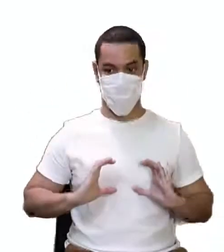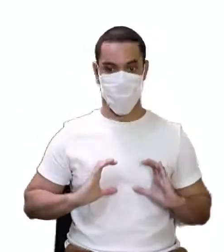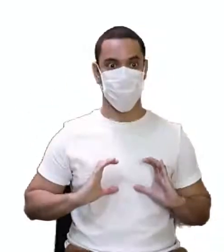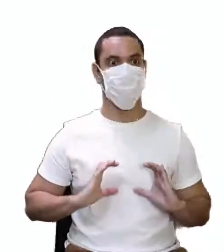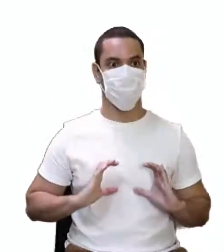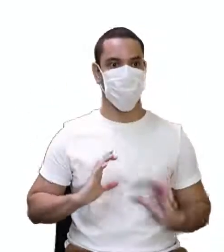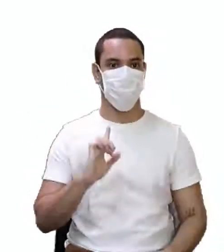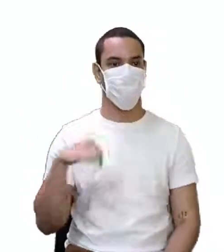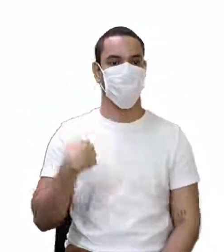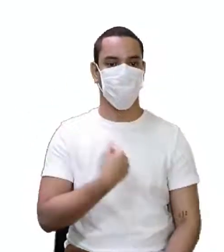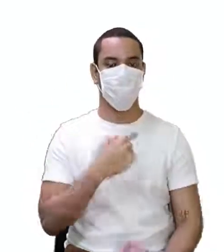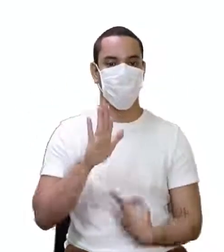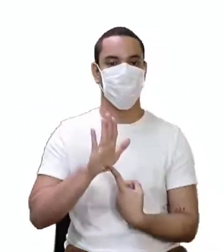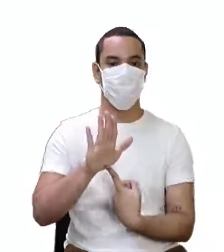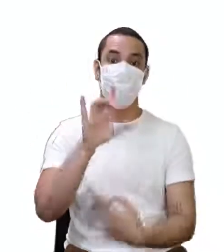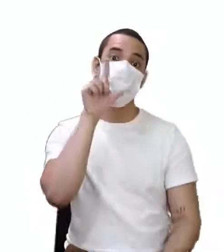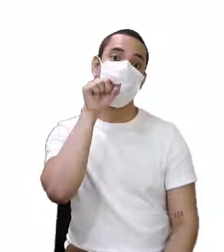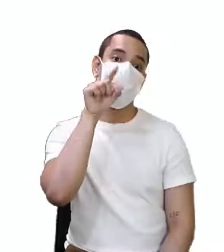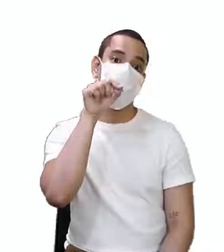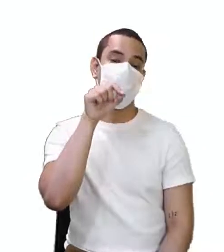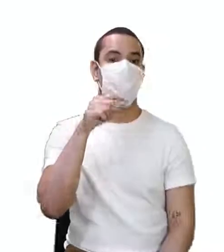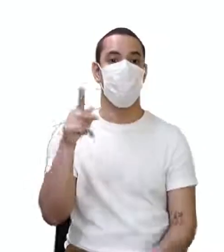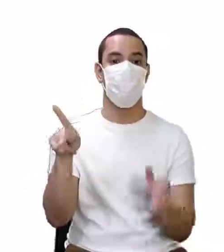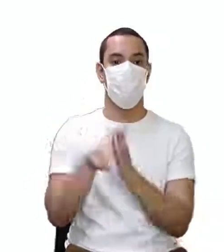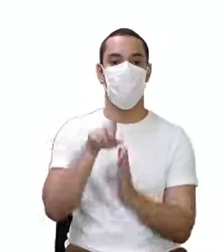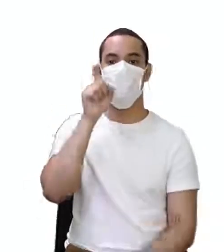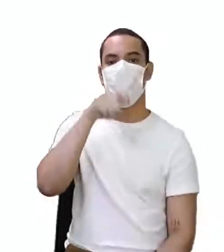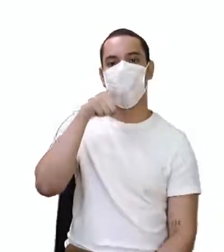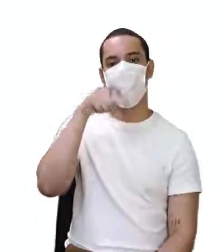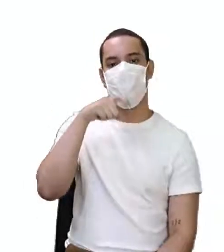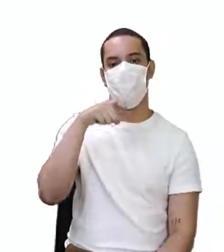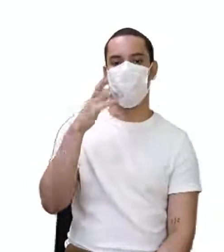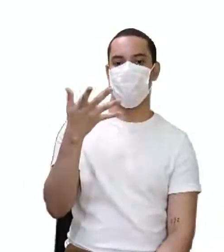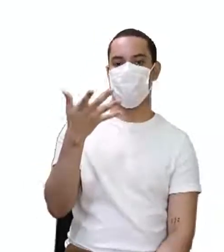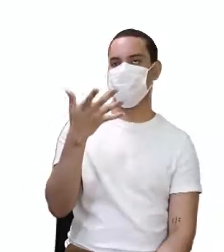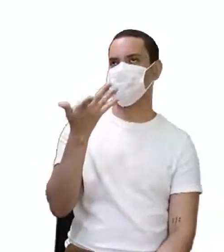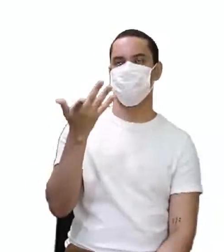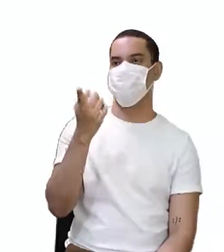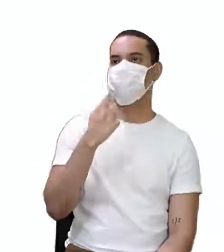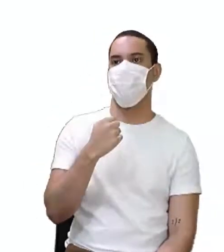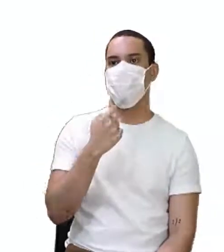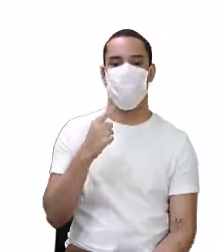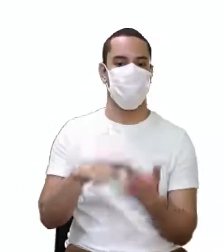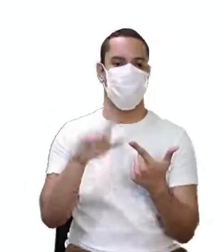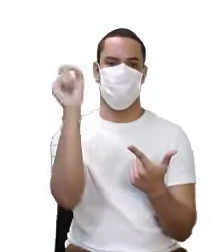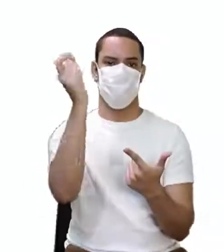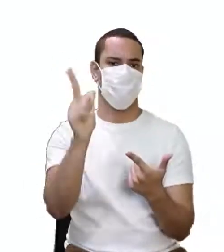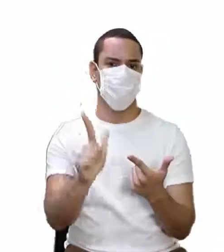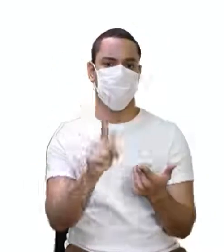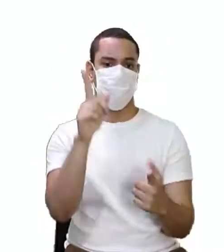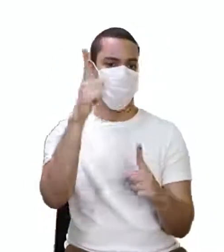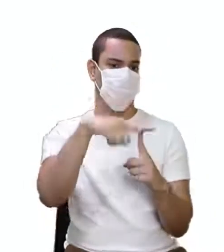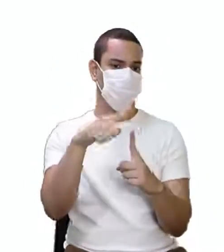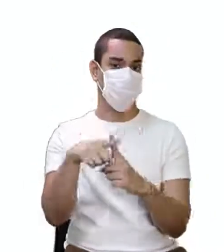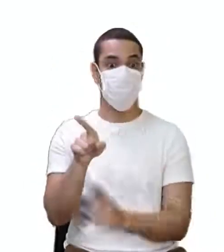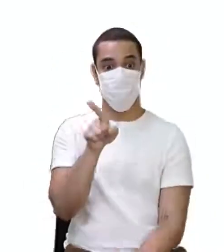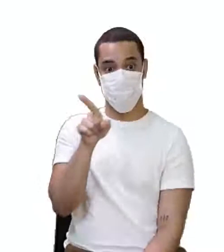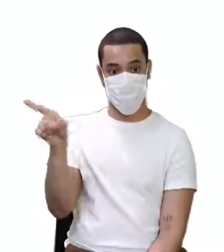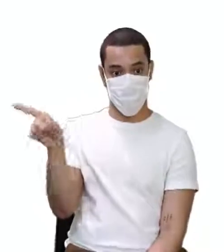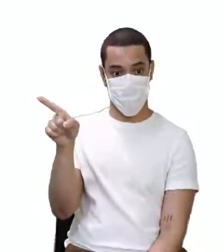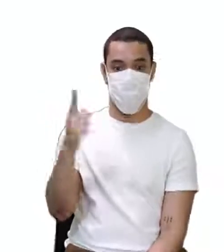comportamental. E aí a gente trouxe as araras, né, vermelhas, lindas e maravilhosas. Tem arara azul, tem arara de todo tipo. Esse principal